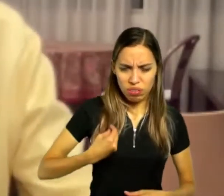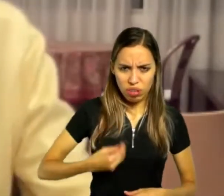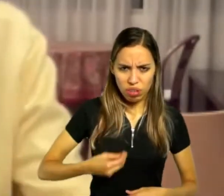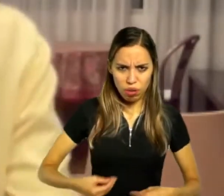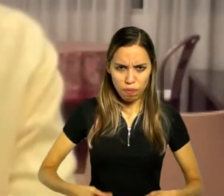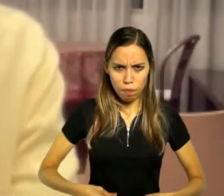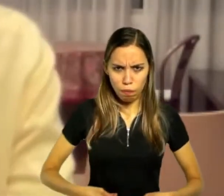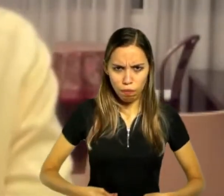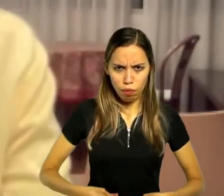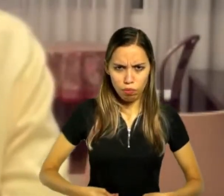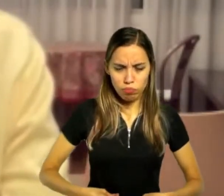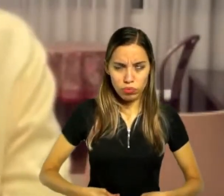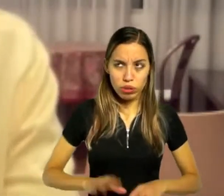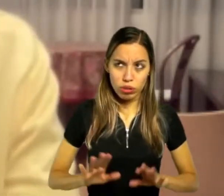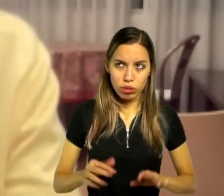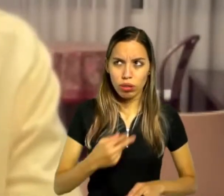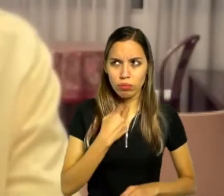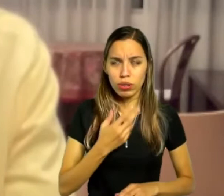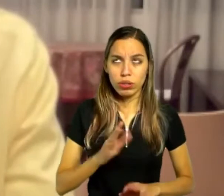Enfim.